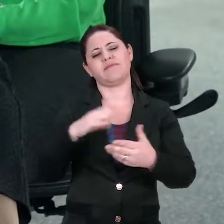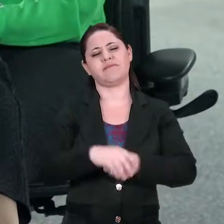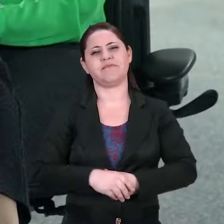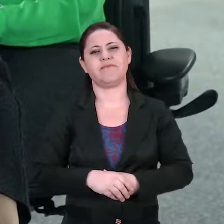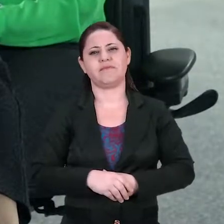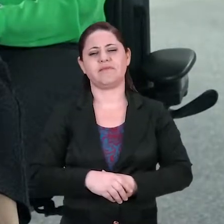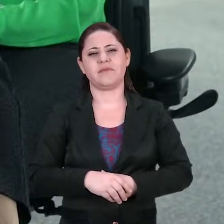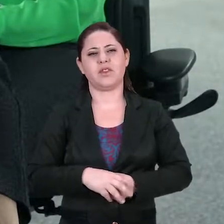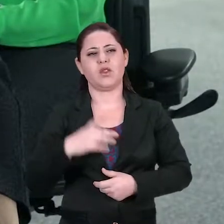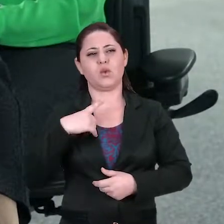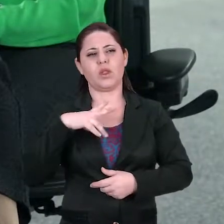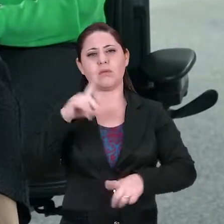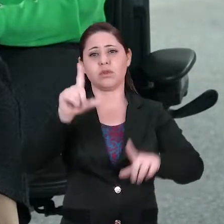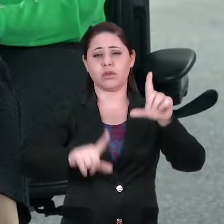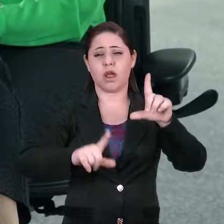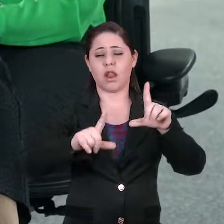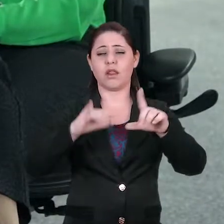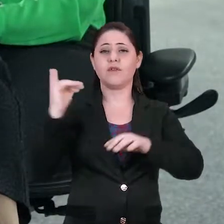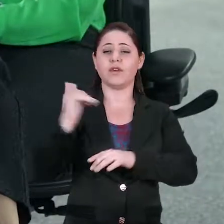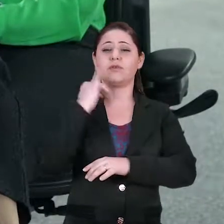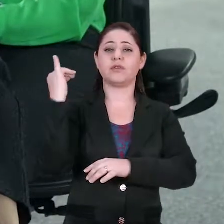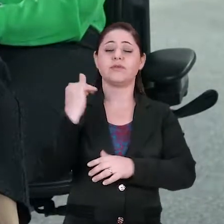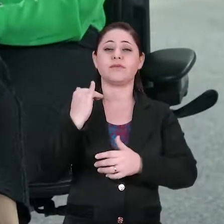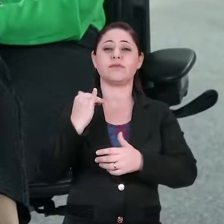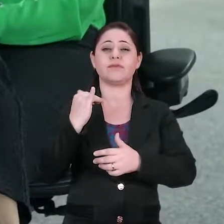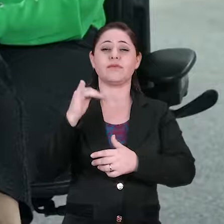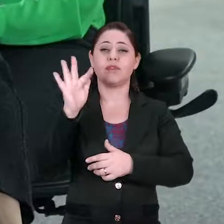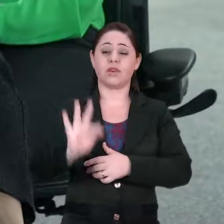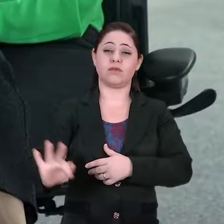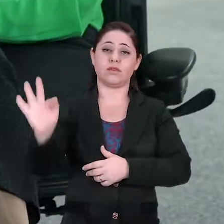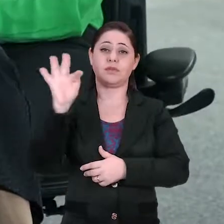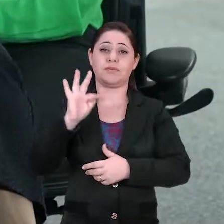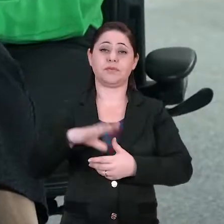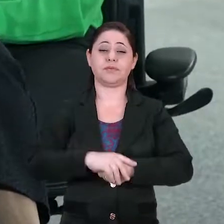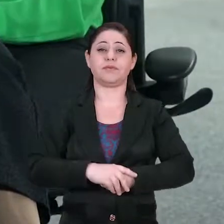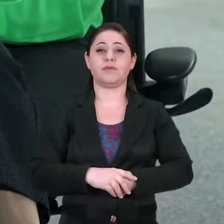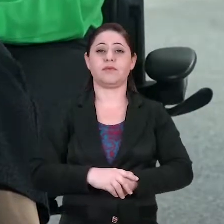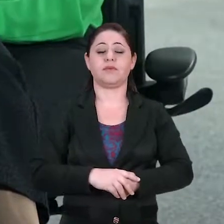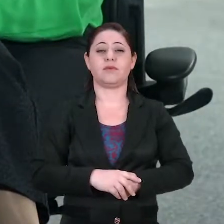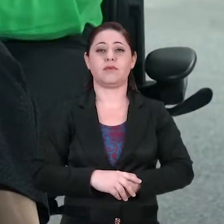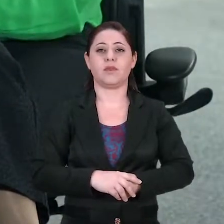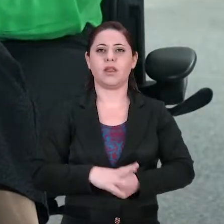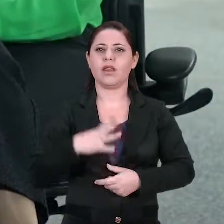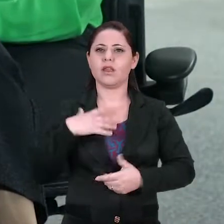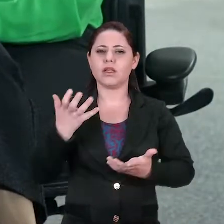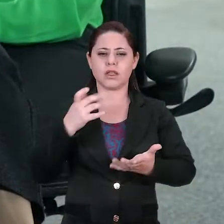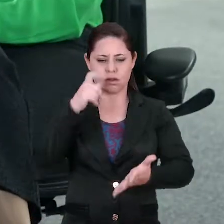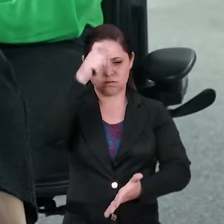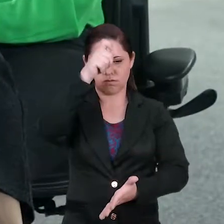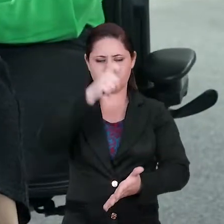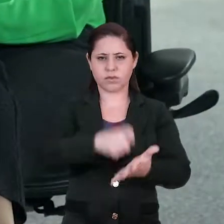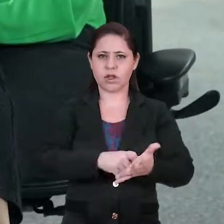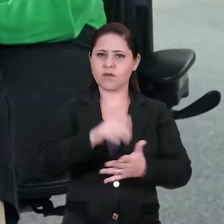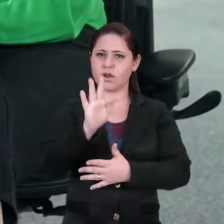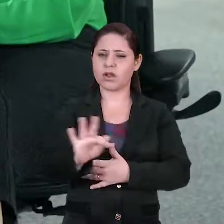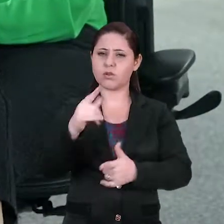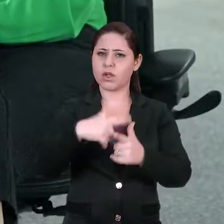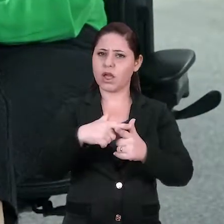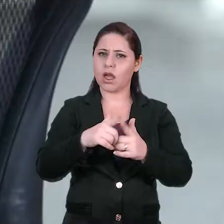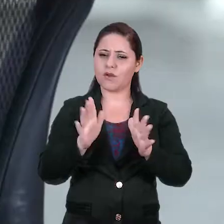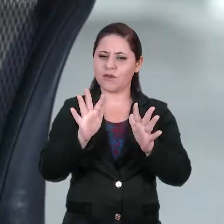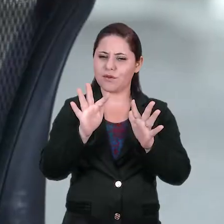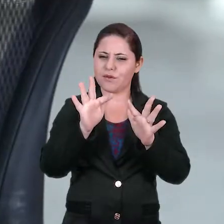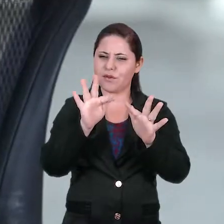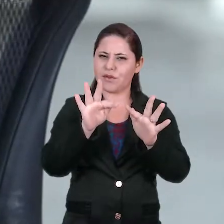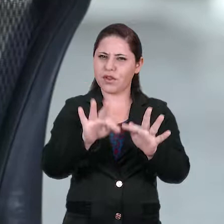assim, de algum episódio de vocês lá na faculdade? Bom, a nossa faculdade não era reconhecida e nós queríamos o reconhecimento. Quando nós